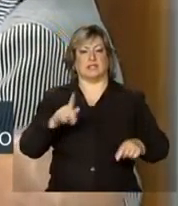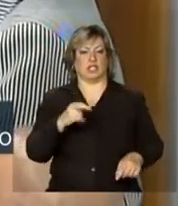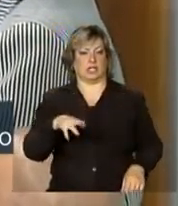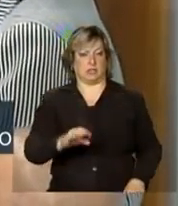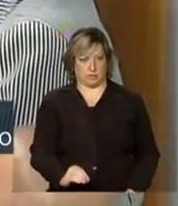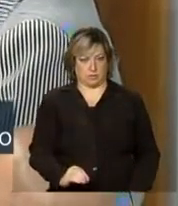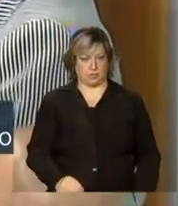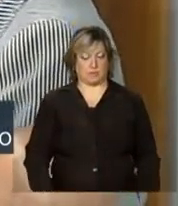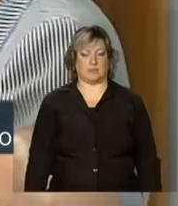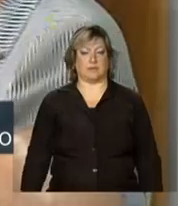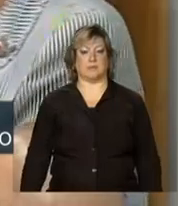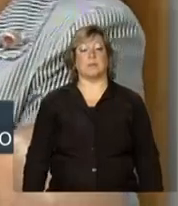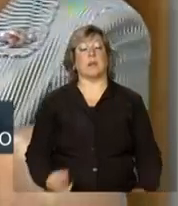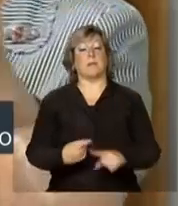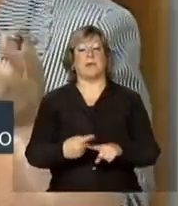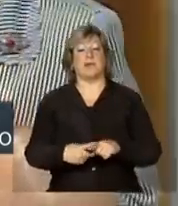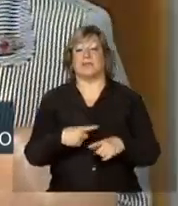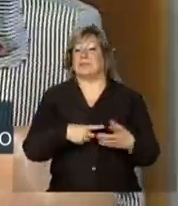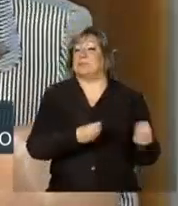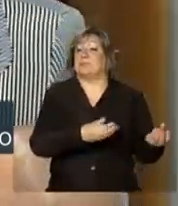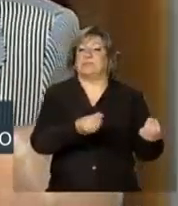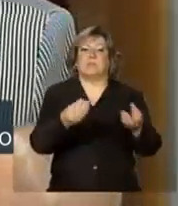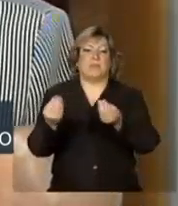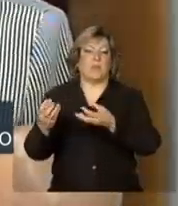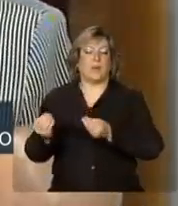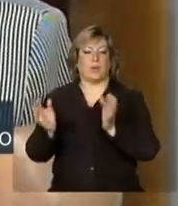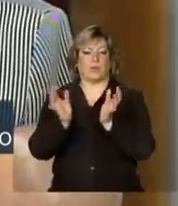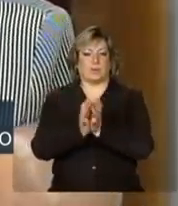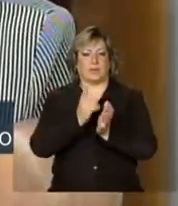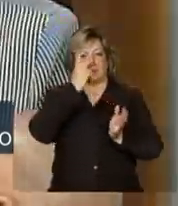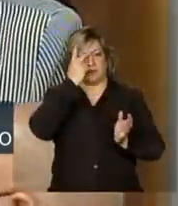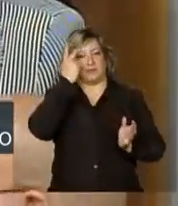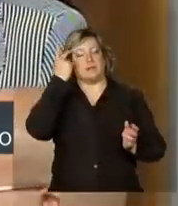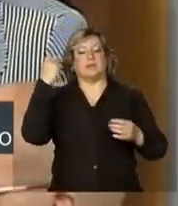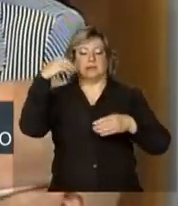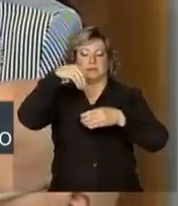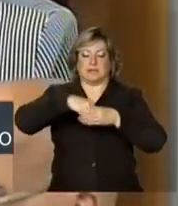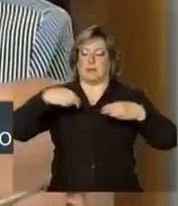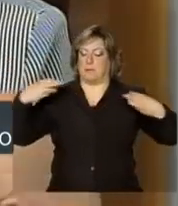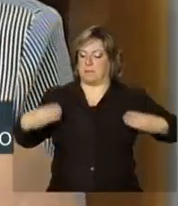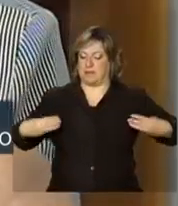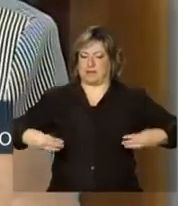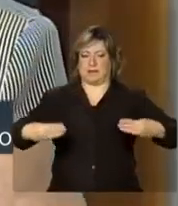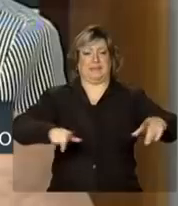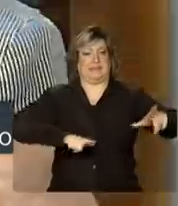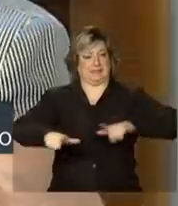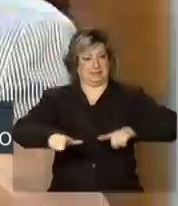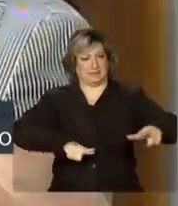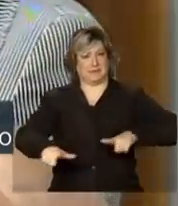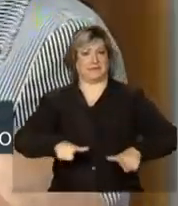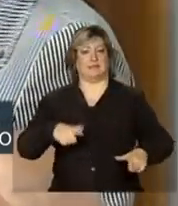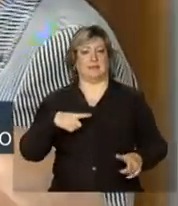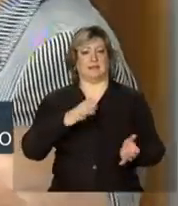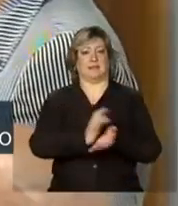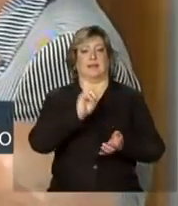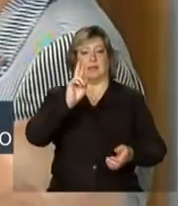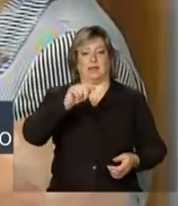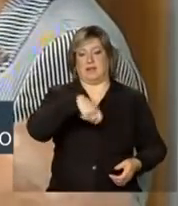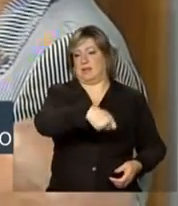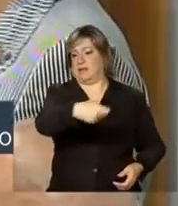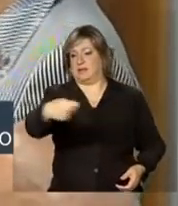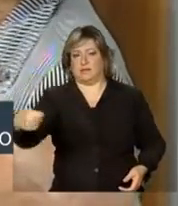gênero. Né? Porque são tantas as atribuições de todos os ministérios que, se deixarmos para cada